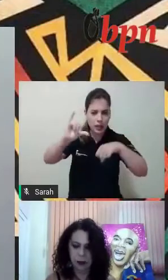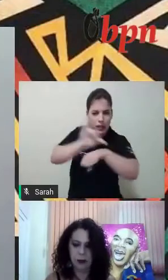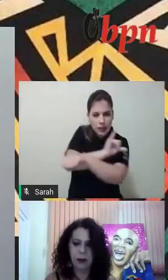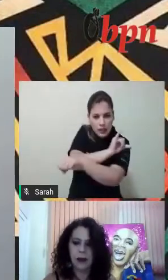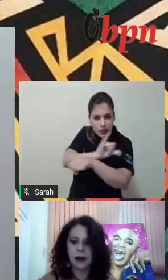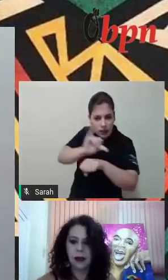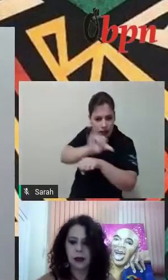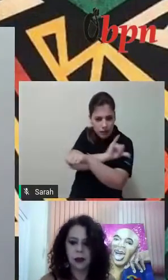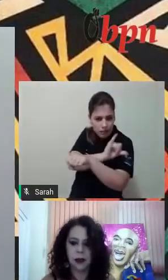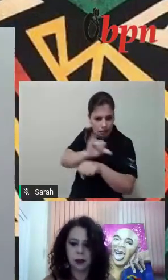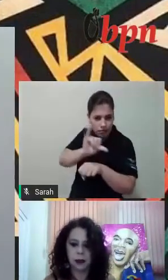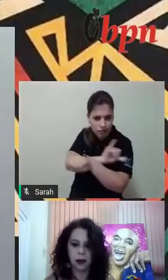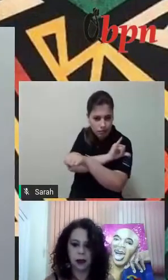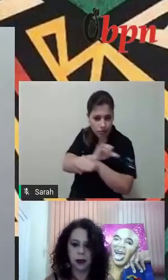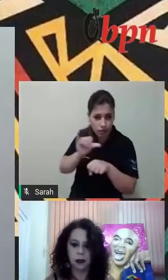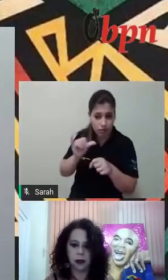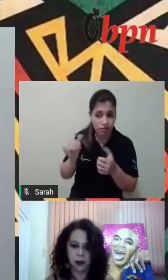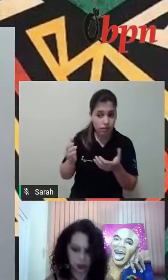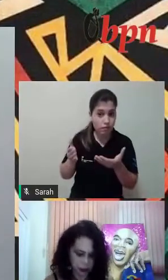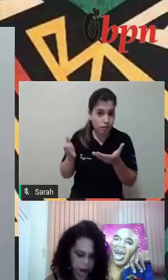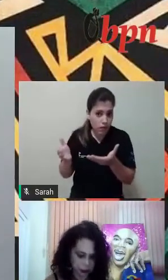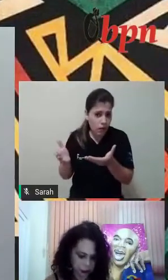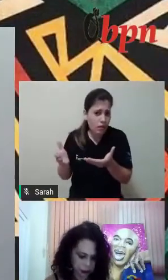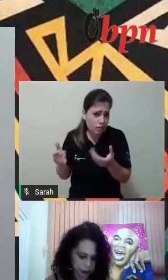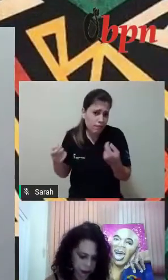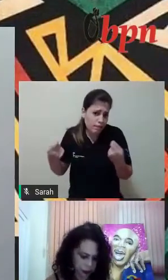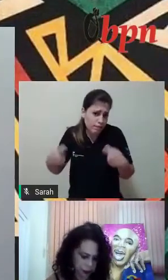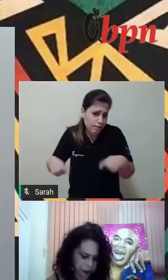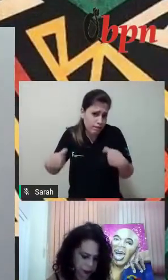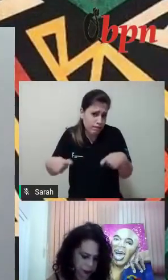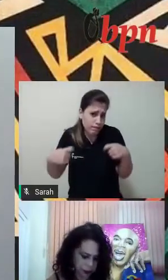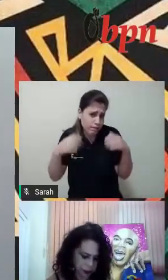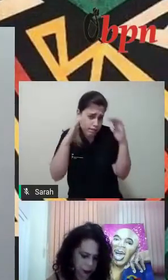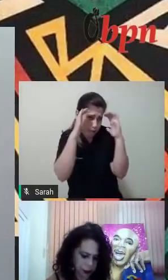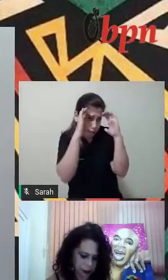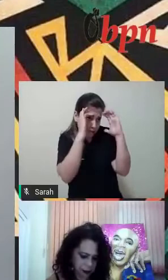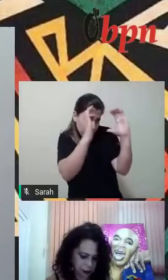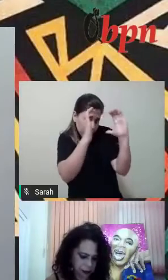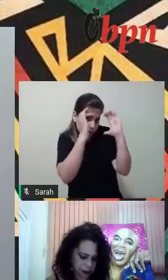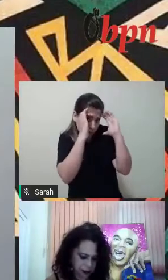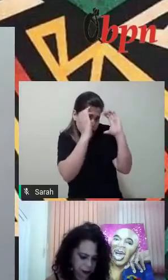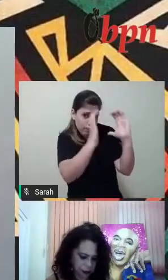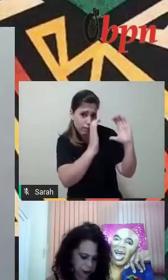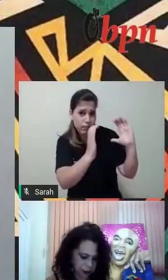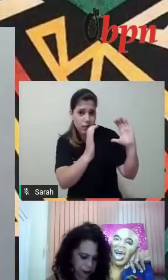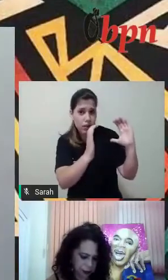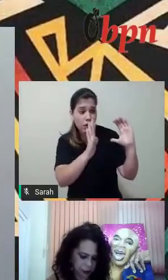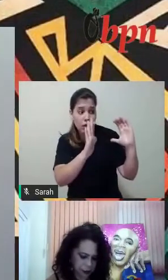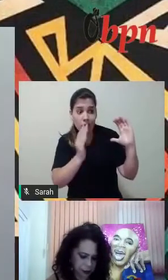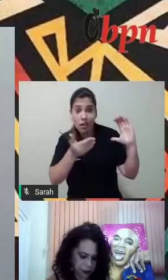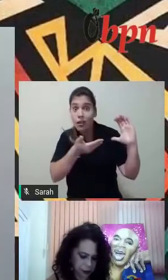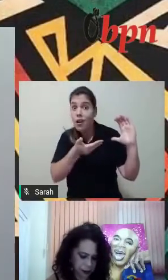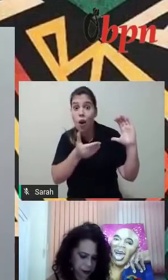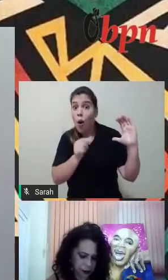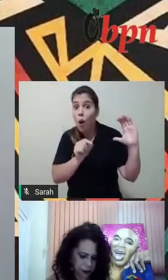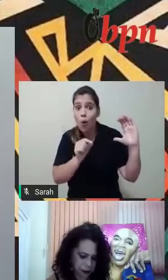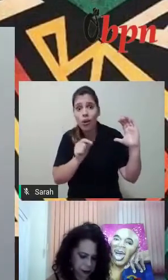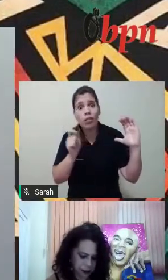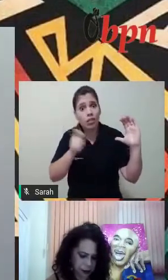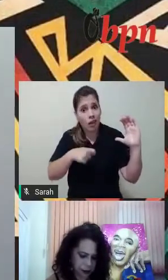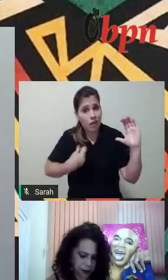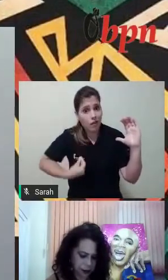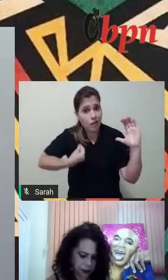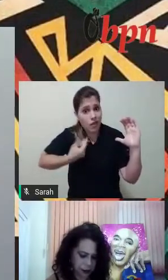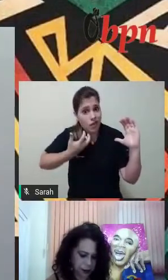habilidades, mesmo sendo a obediência, porque era o único gesto possível de se manter vivo, esse